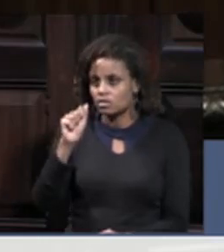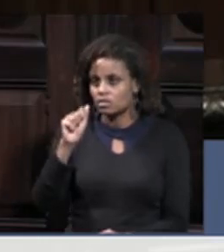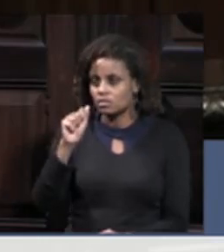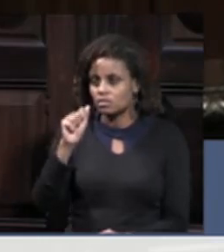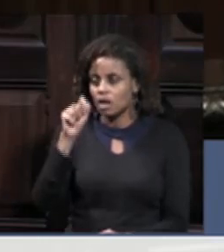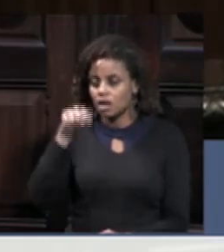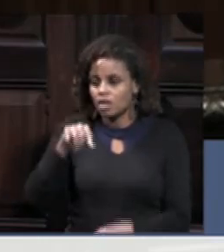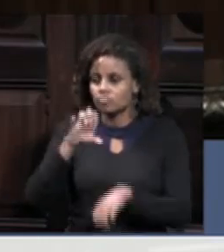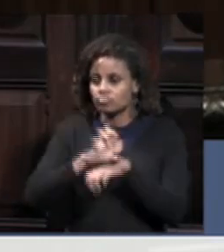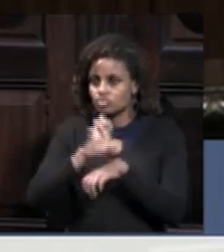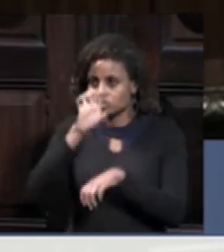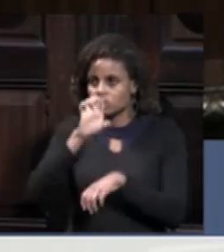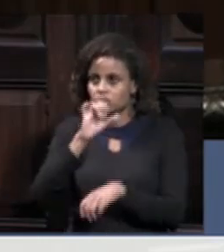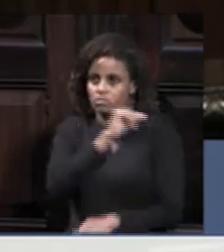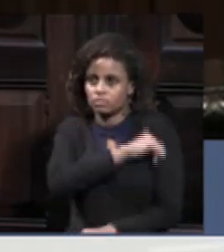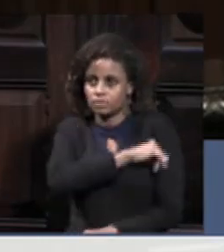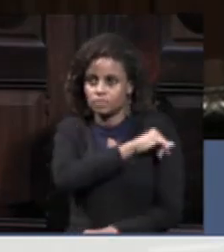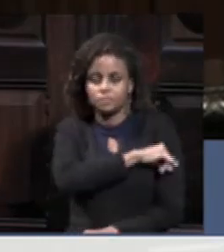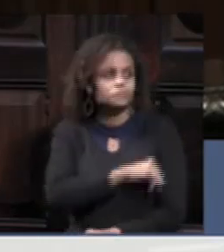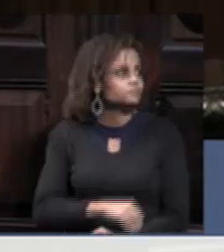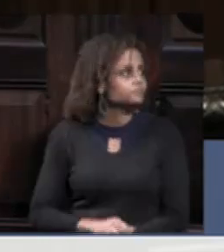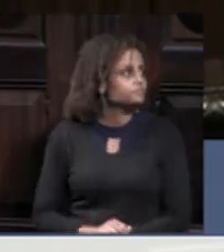Vejam que